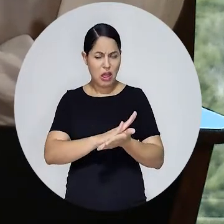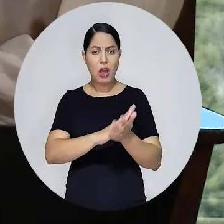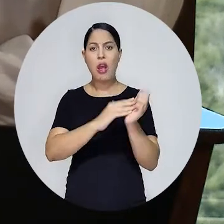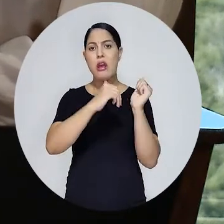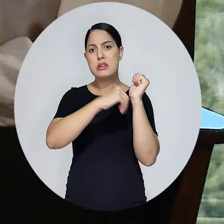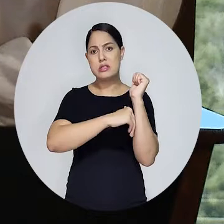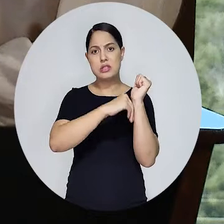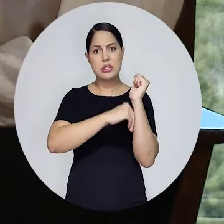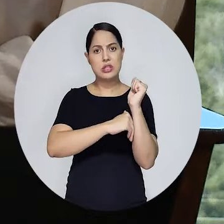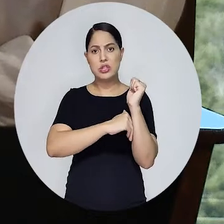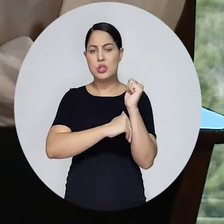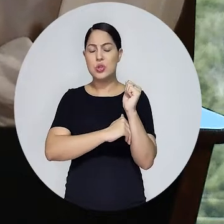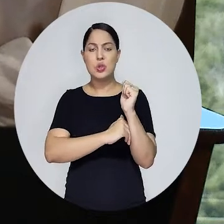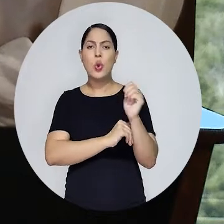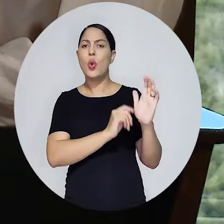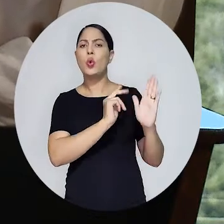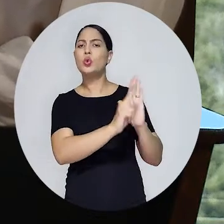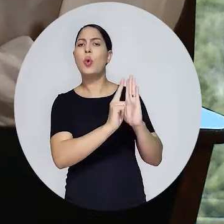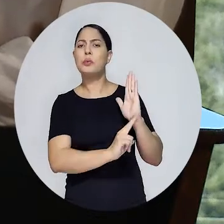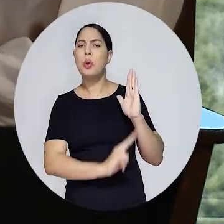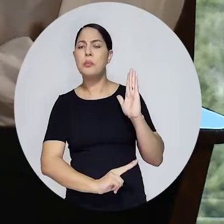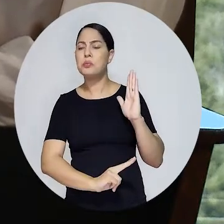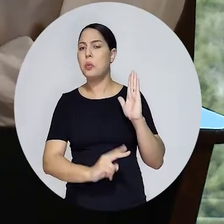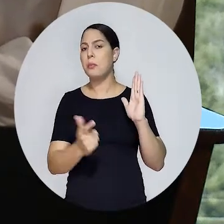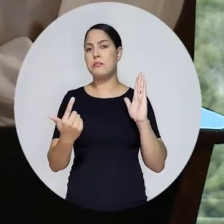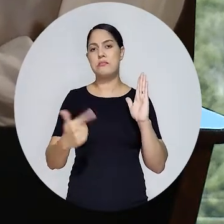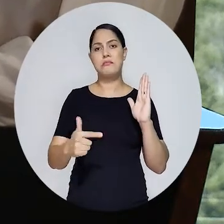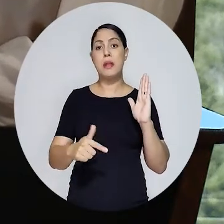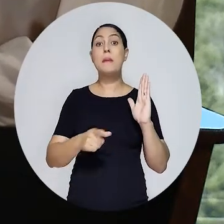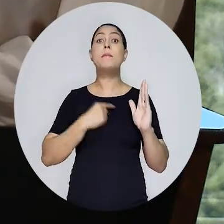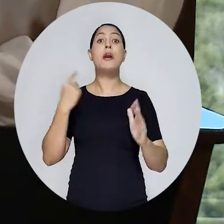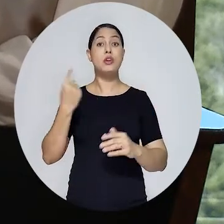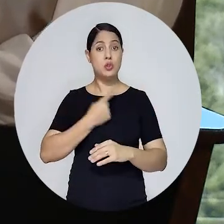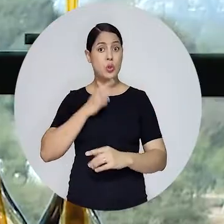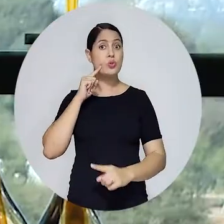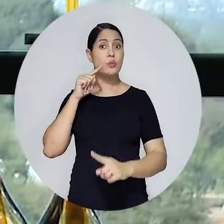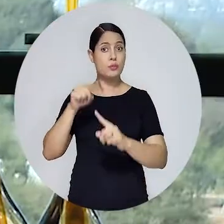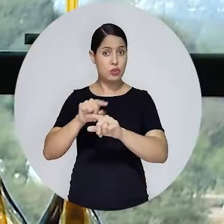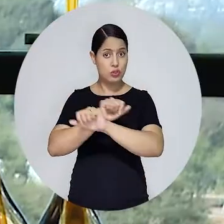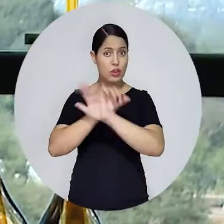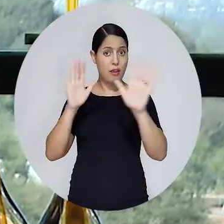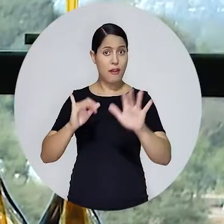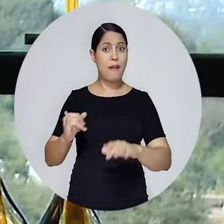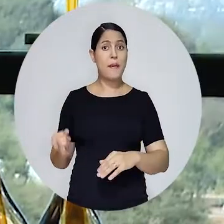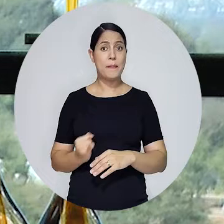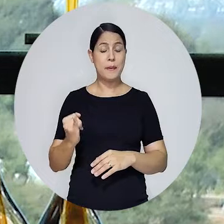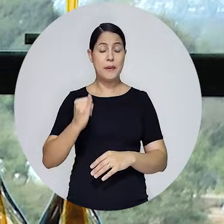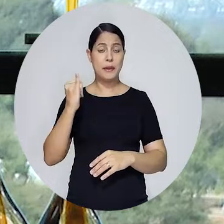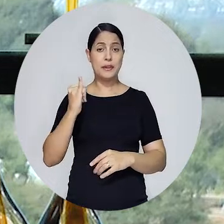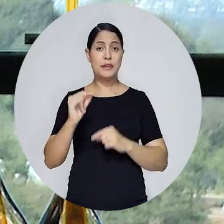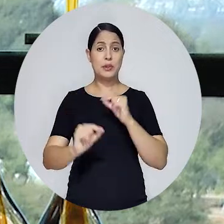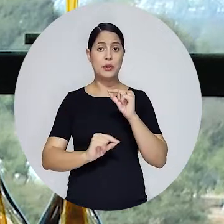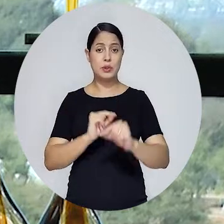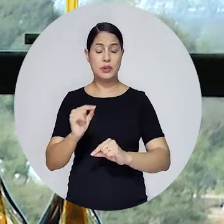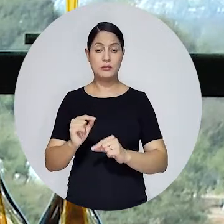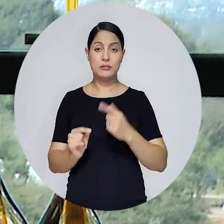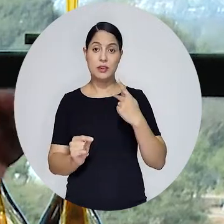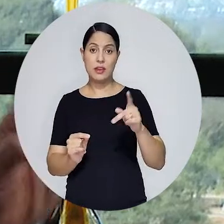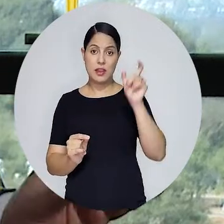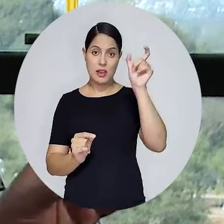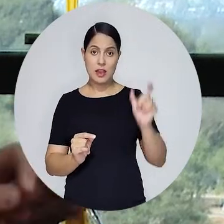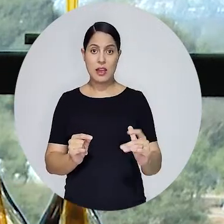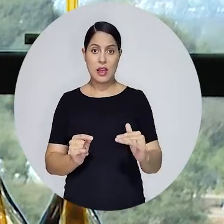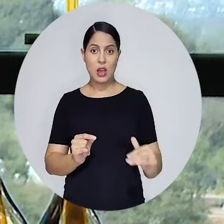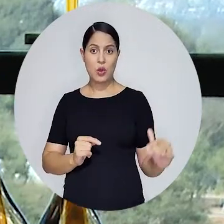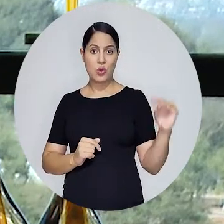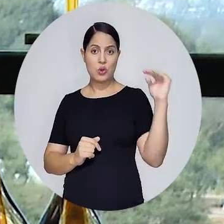um cadastro para que se dê nome desses violadores, mas para nós há uma importância referente a isso, que é que